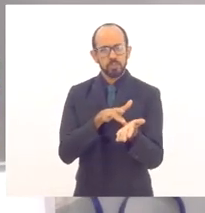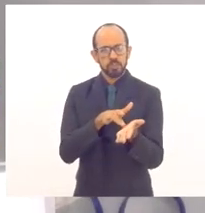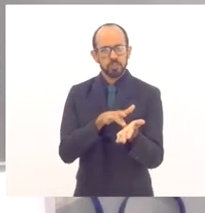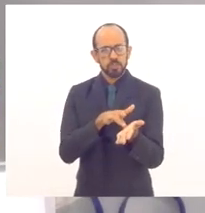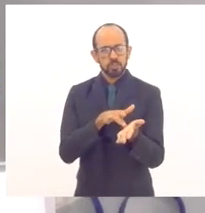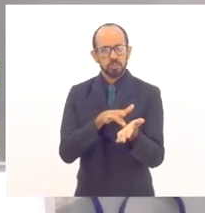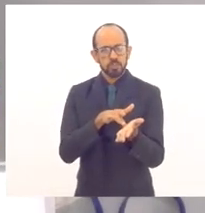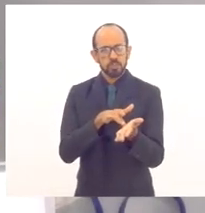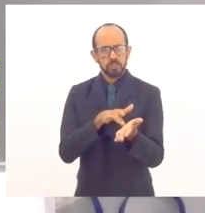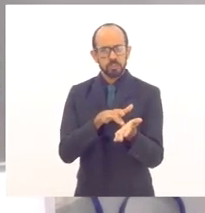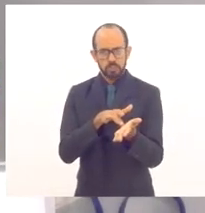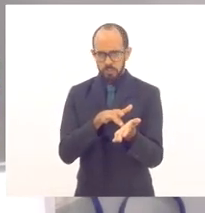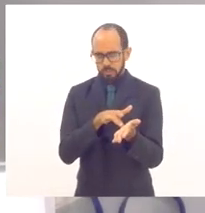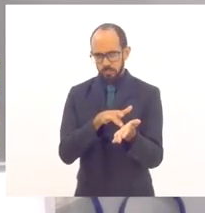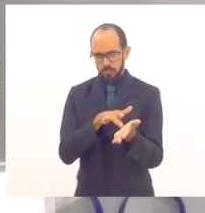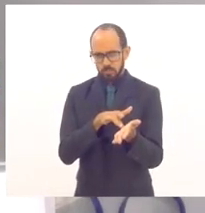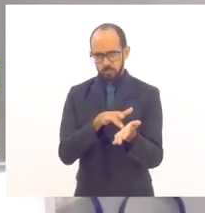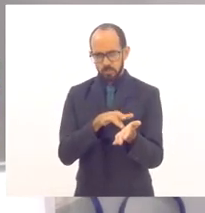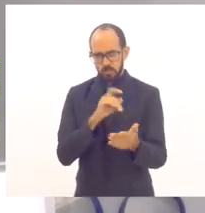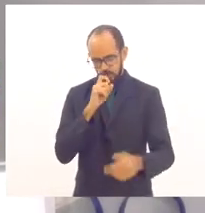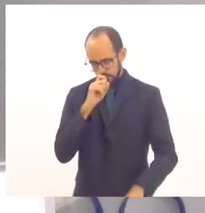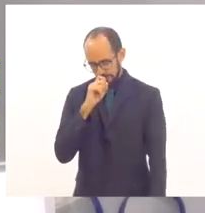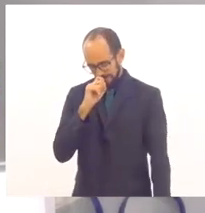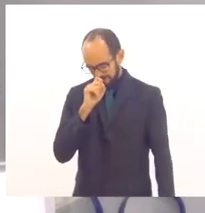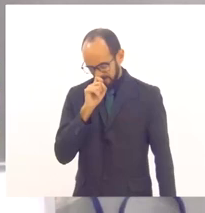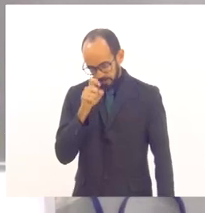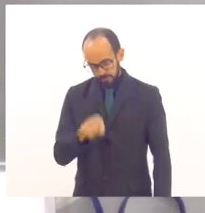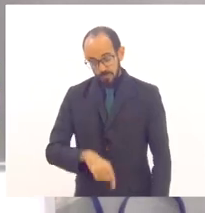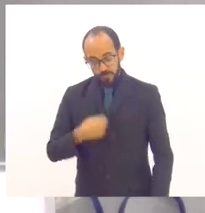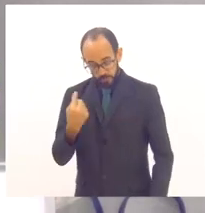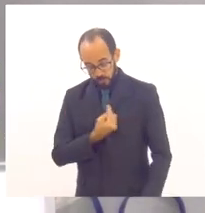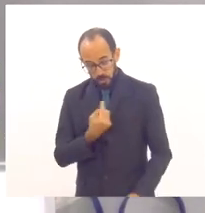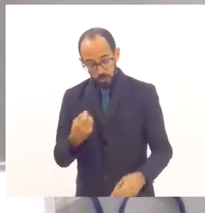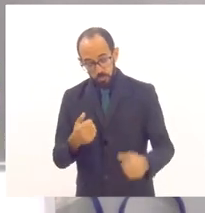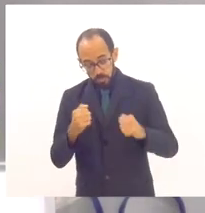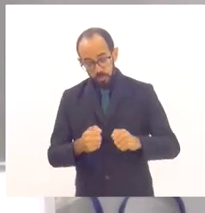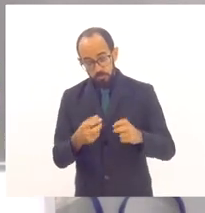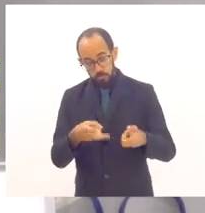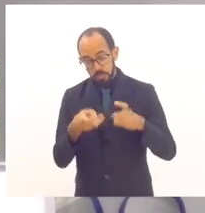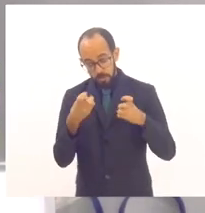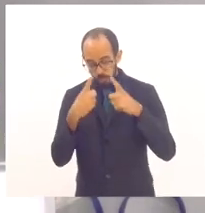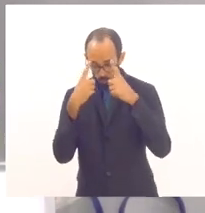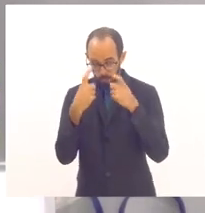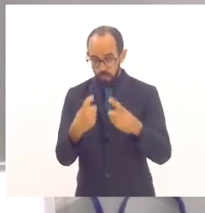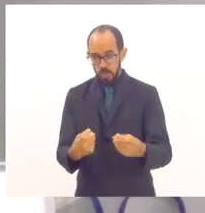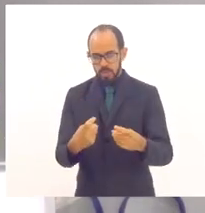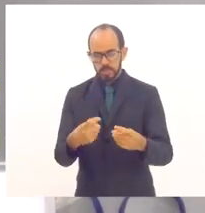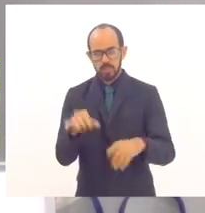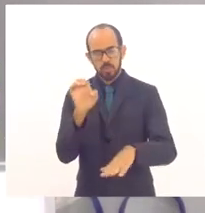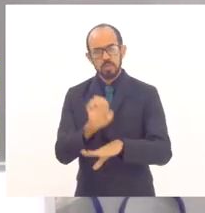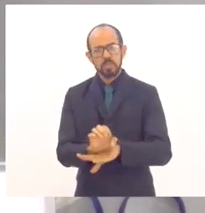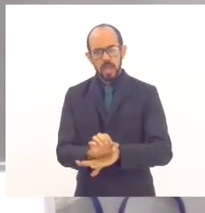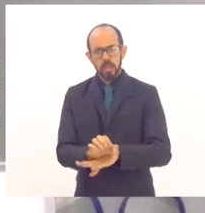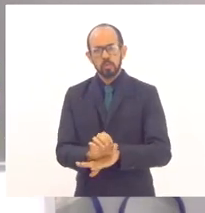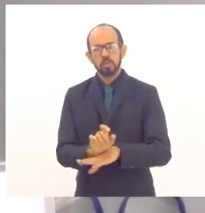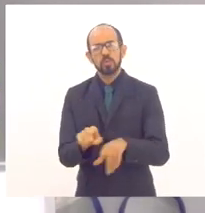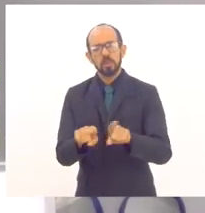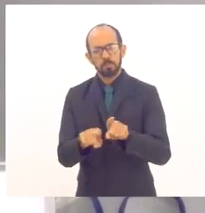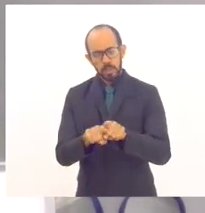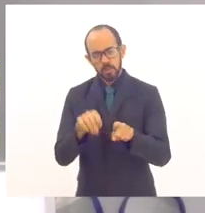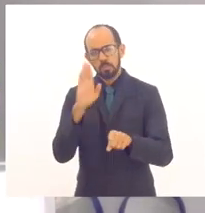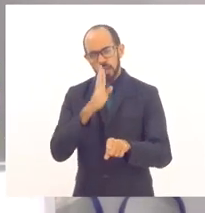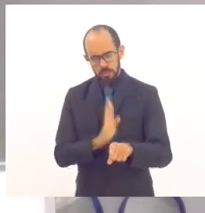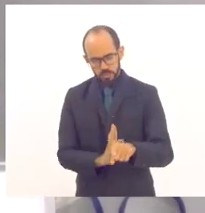xeque. E nós vimos isso, podemos ver, nos indicadores de violência desse Estado e do nosso país contra a